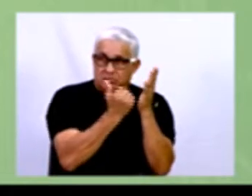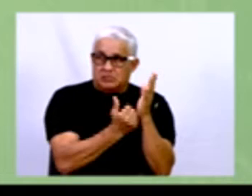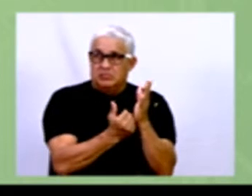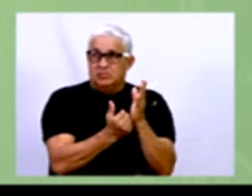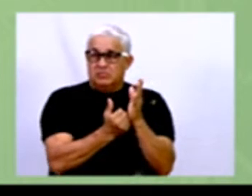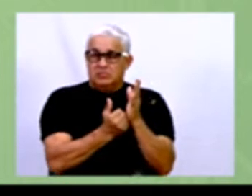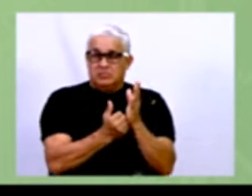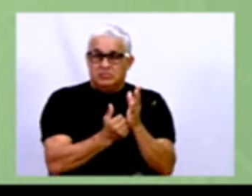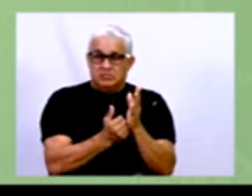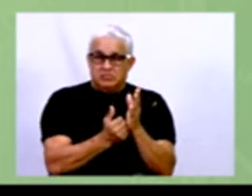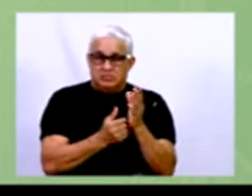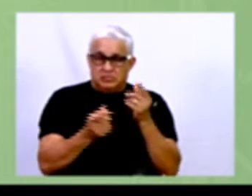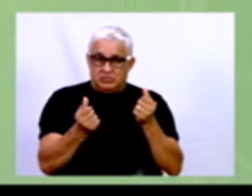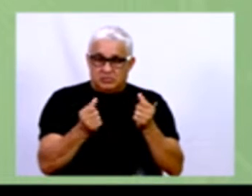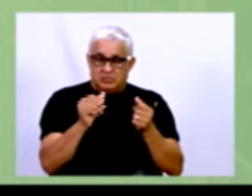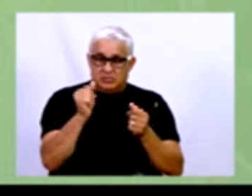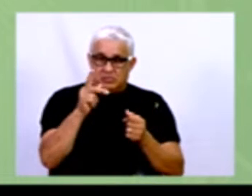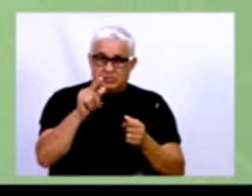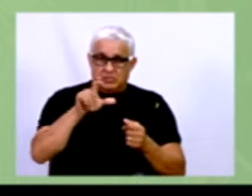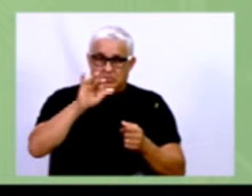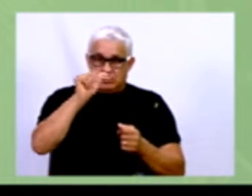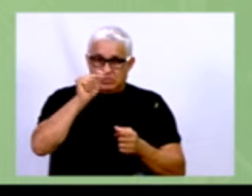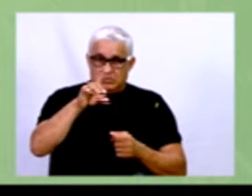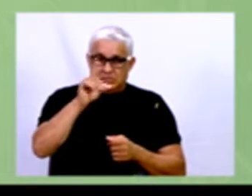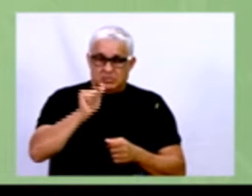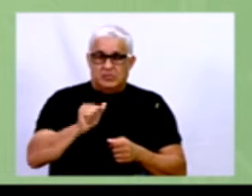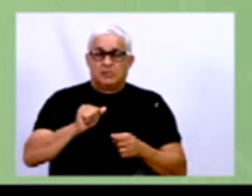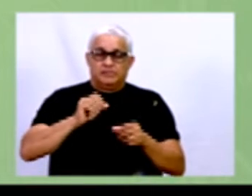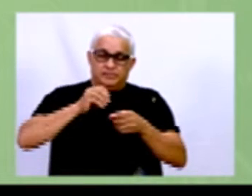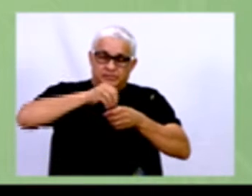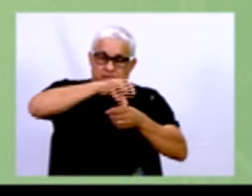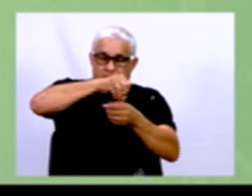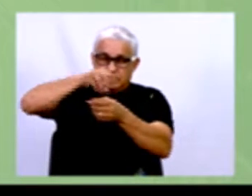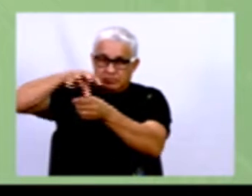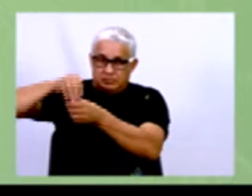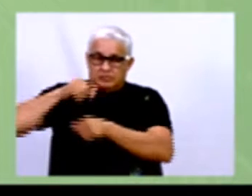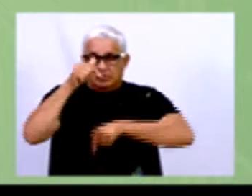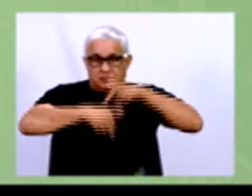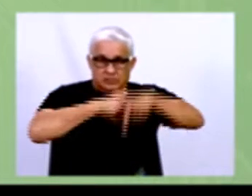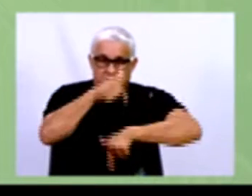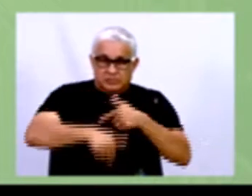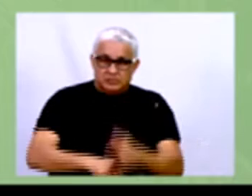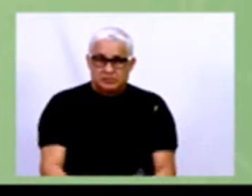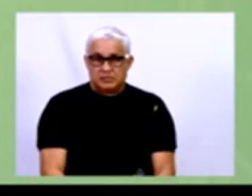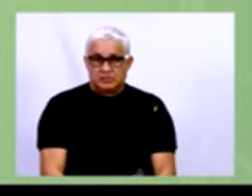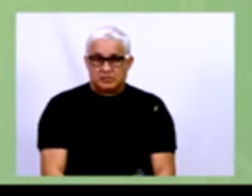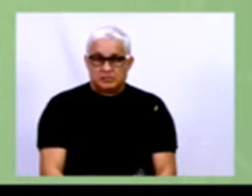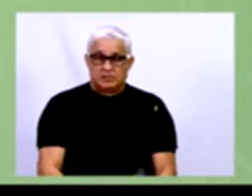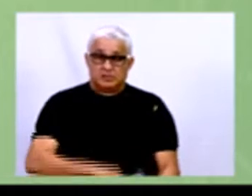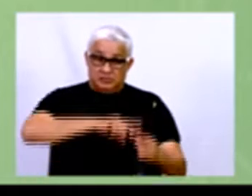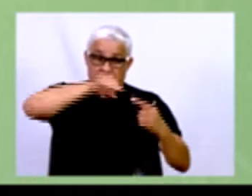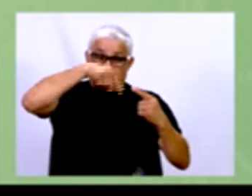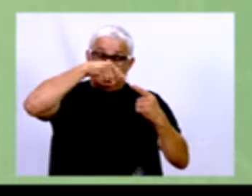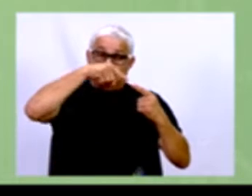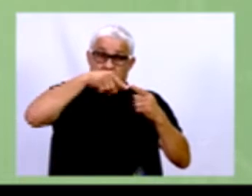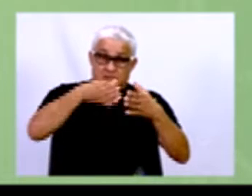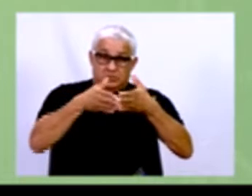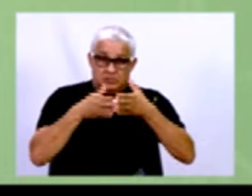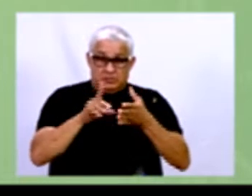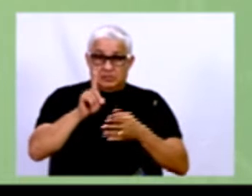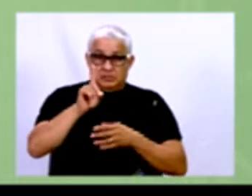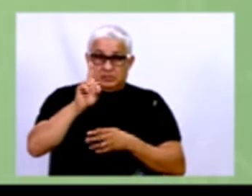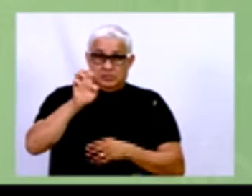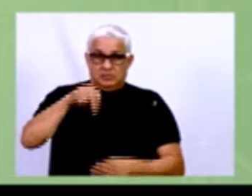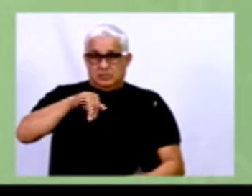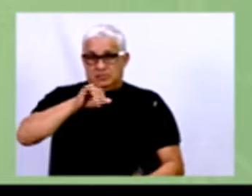aplicada. Ok? Esses serão os tópicos, os conteúdos que iremos trabalhar. Em termos de objetivos, eu vou pedir à professora